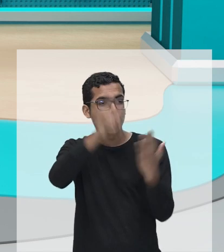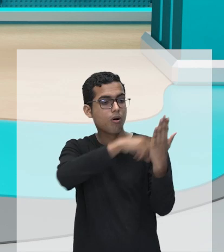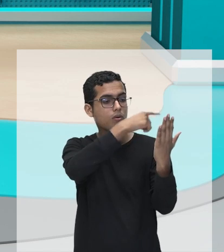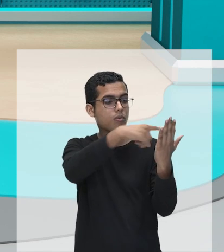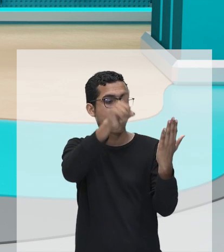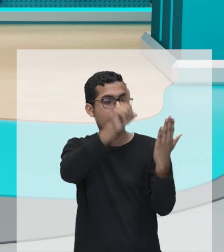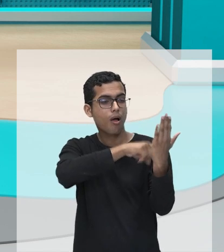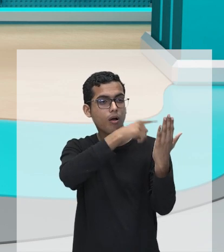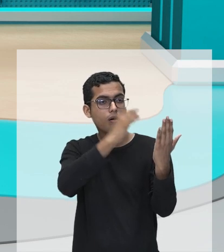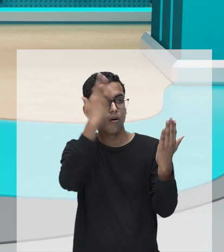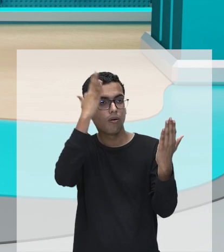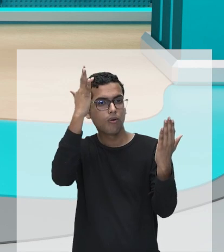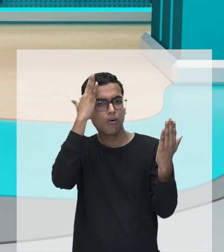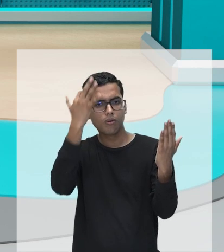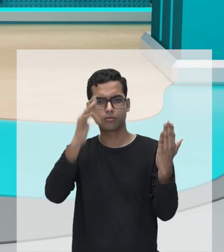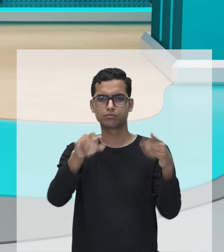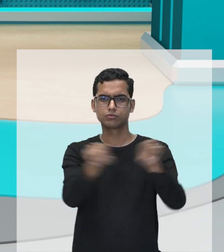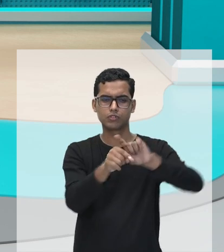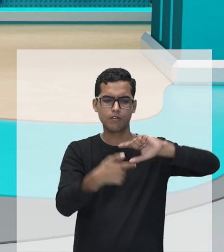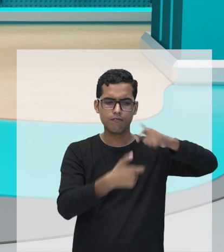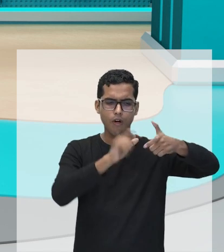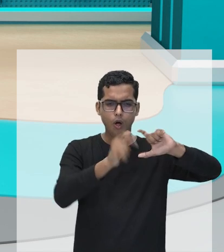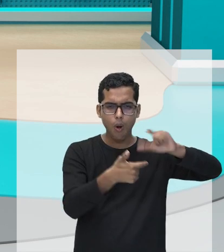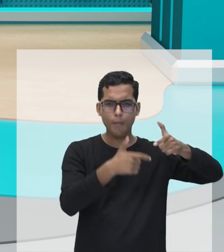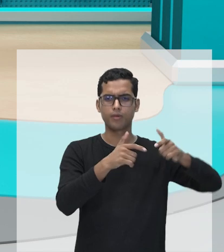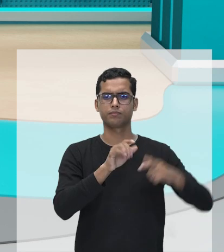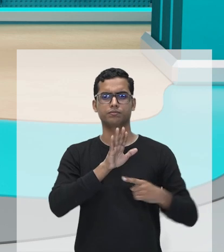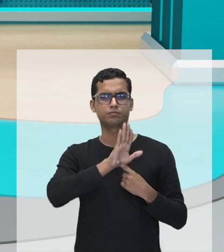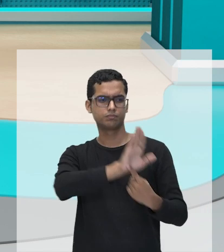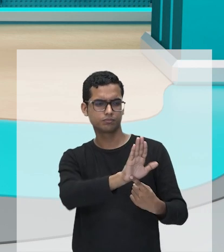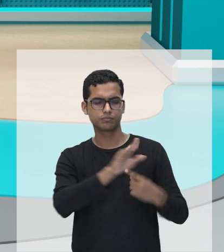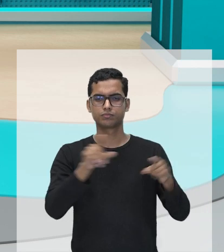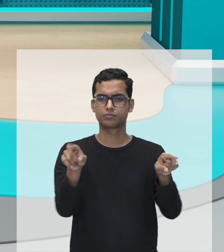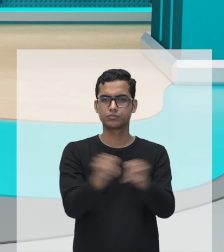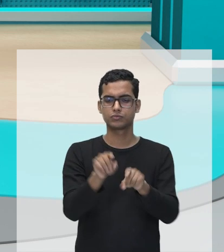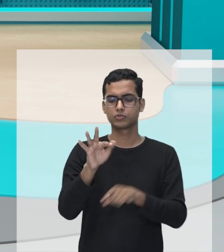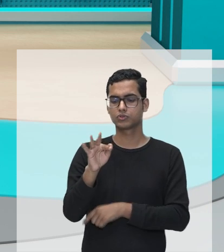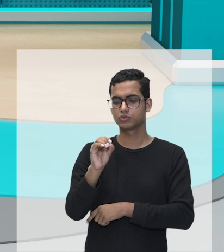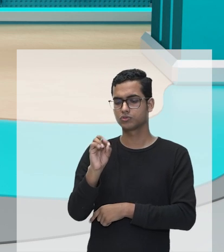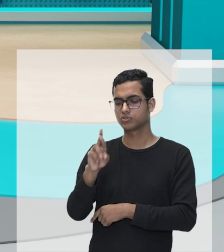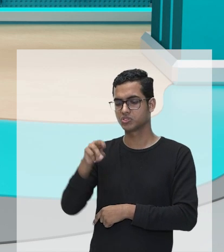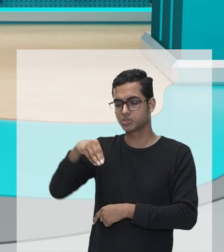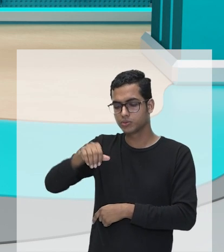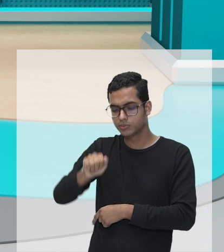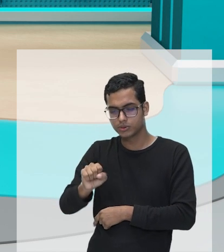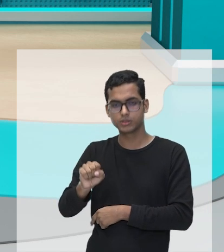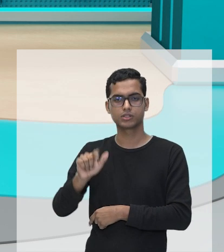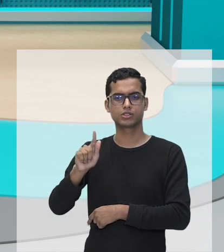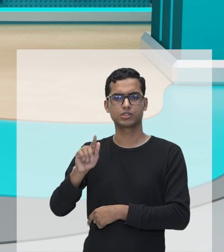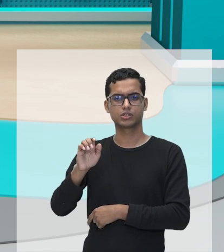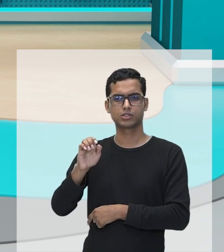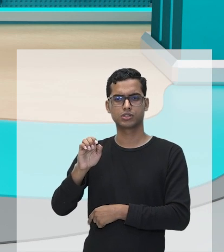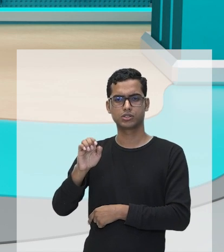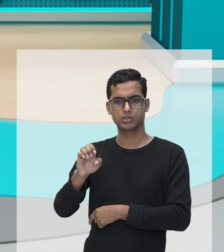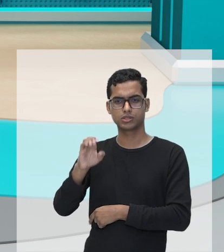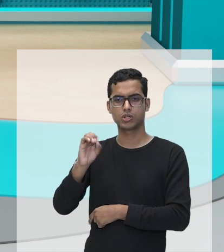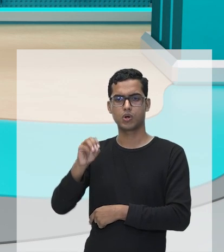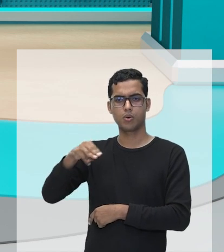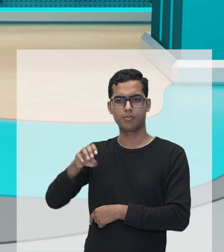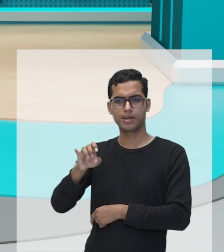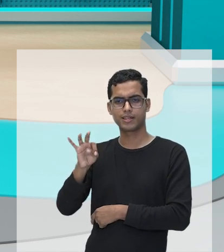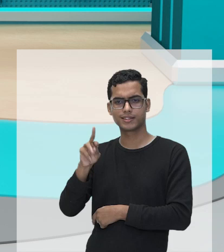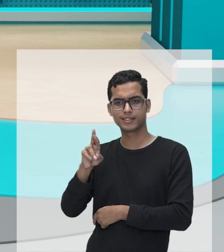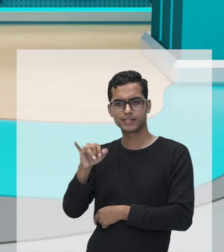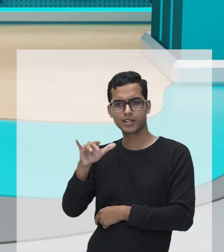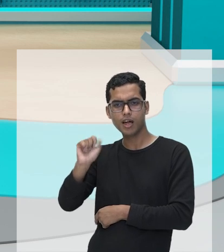formas. Então, é por isso que, mesmo em um caos, ele tem uma proposta ali para fazer. E quando